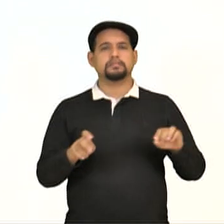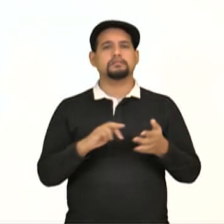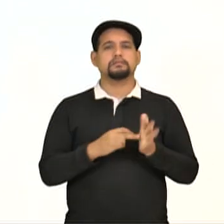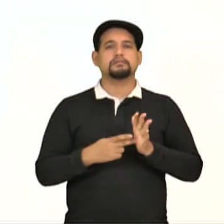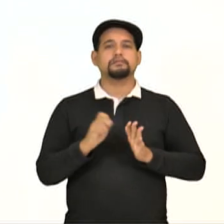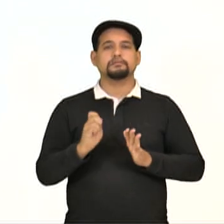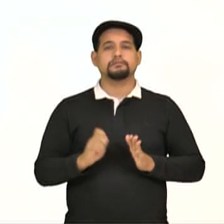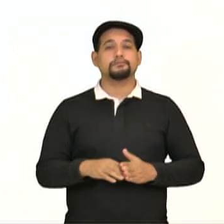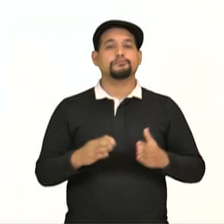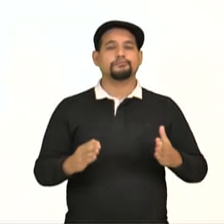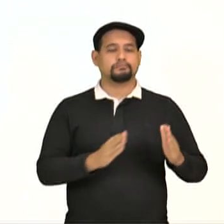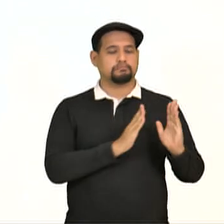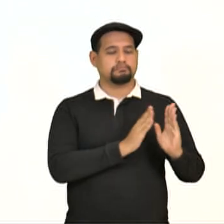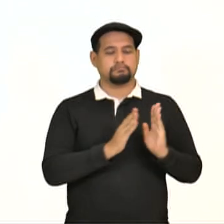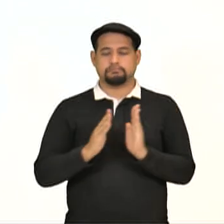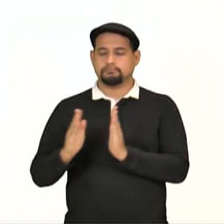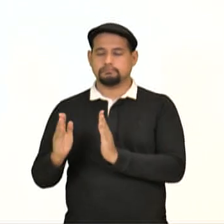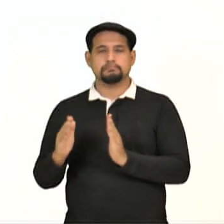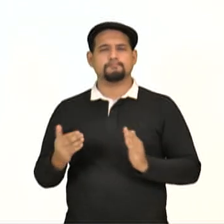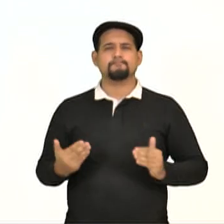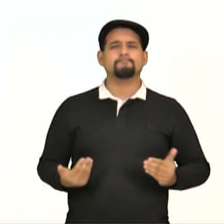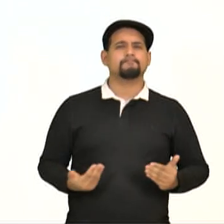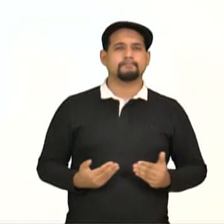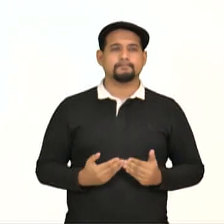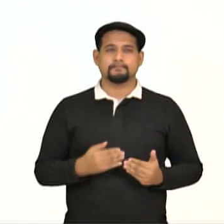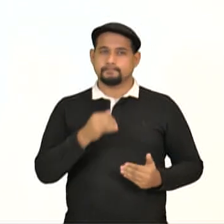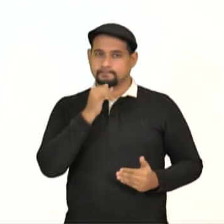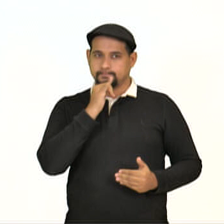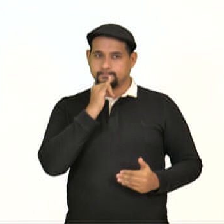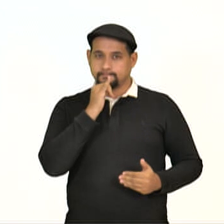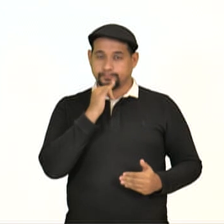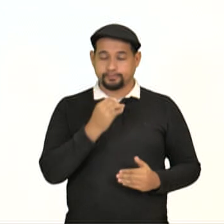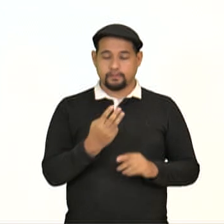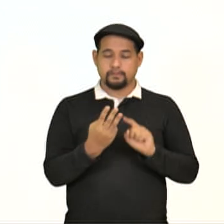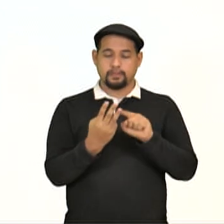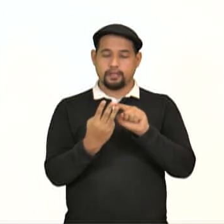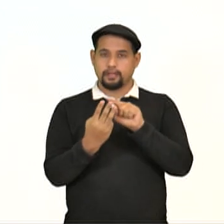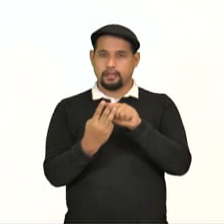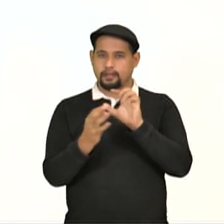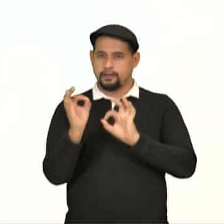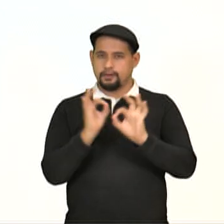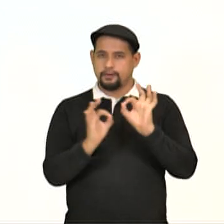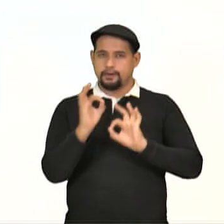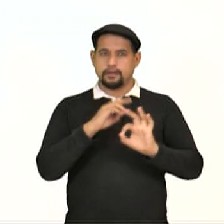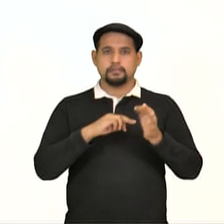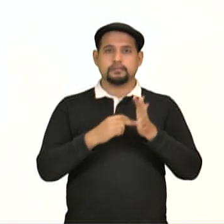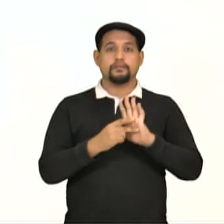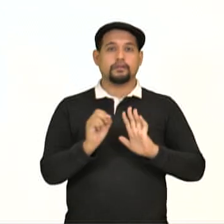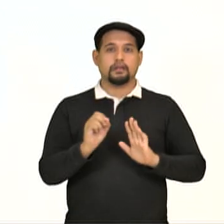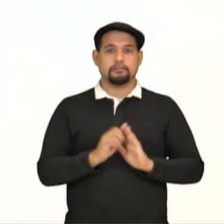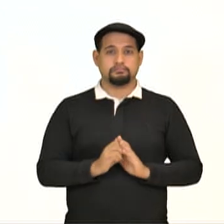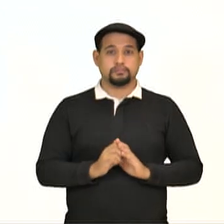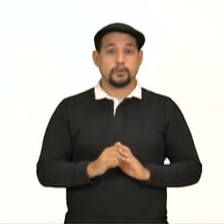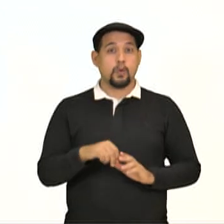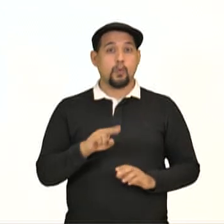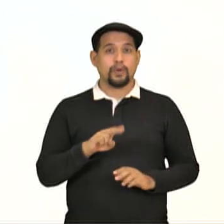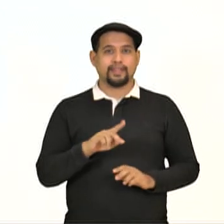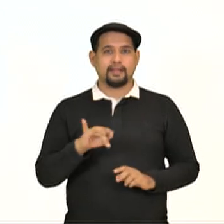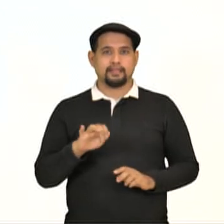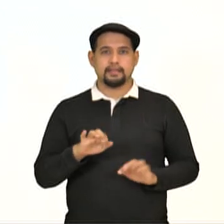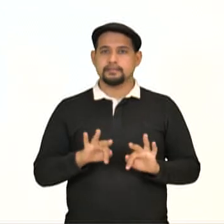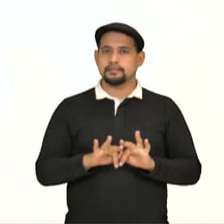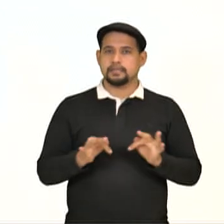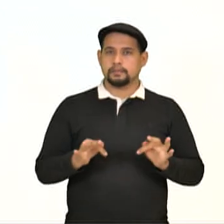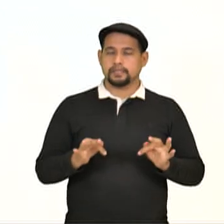dar em qual classe? Bom, então vamos pensar. Essas 3 ordens aqui formam a classe das unidades simples.